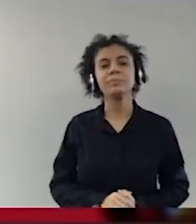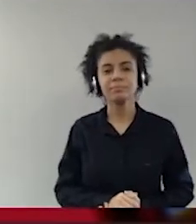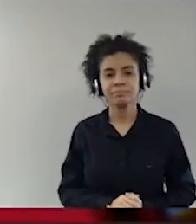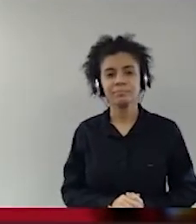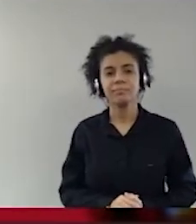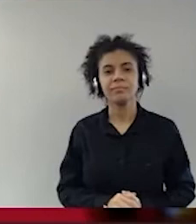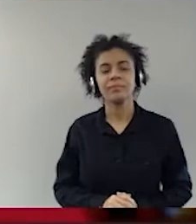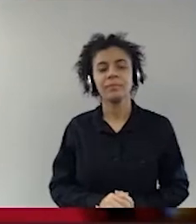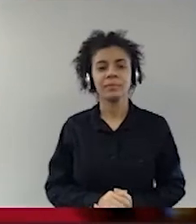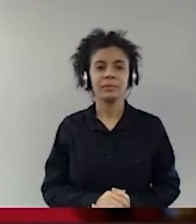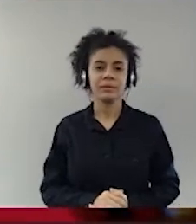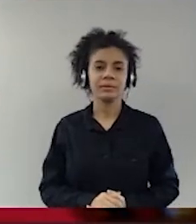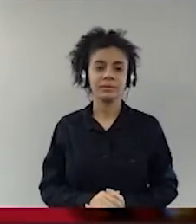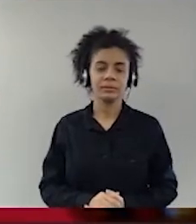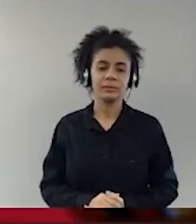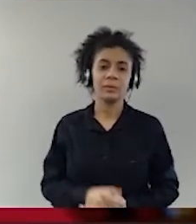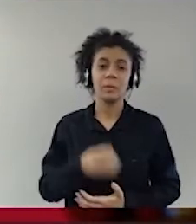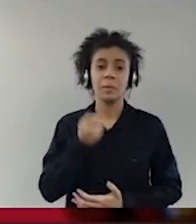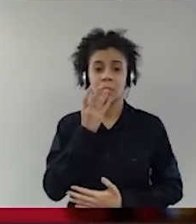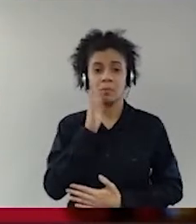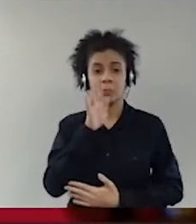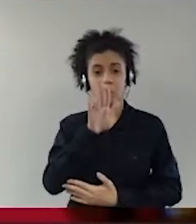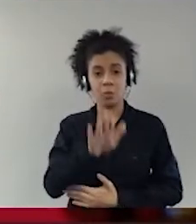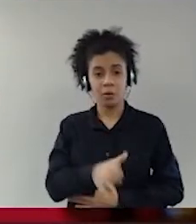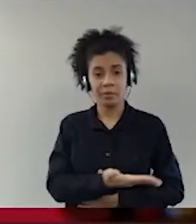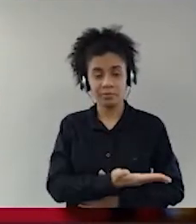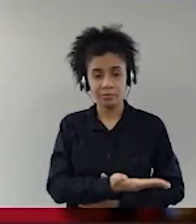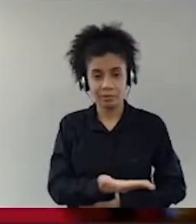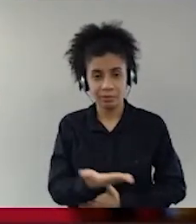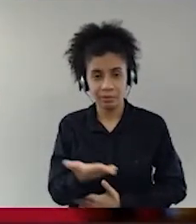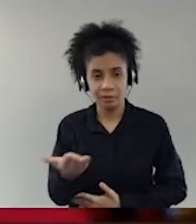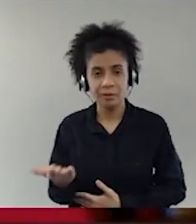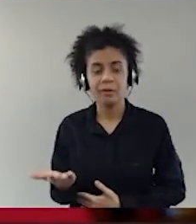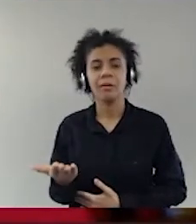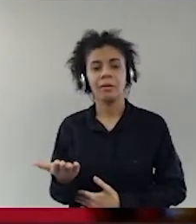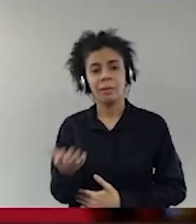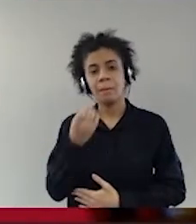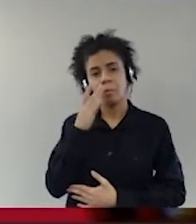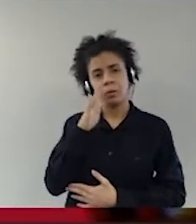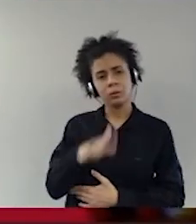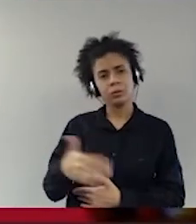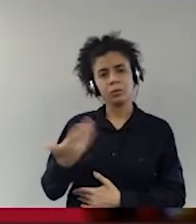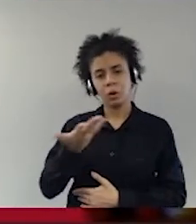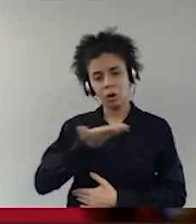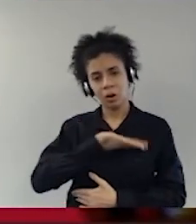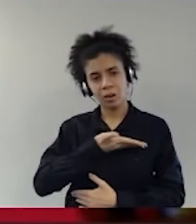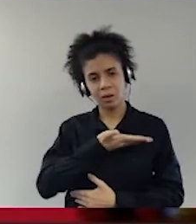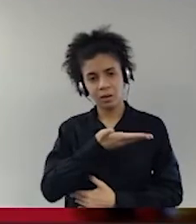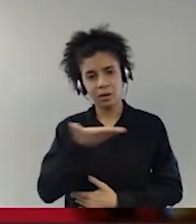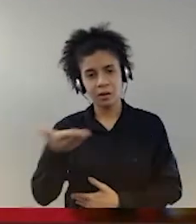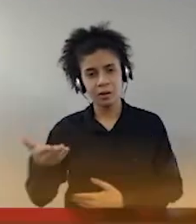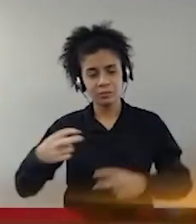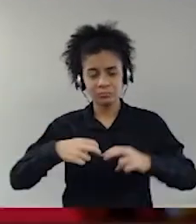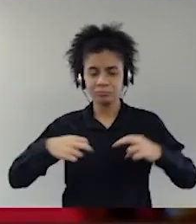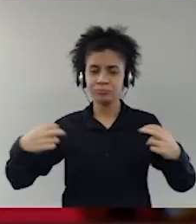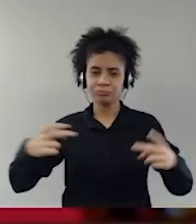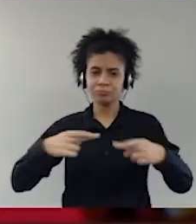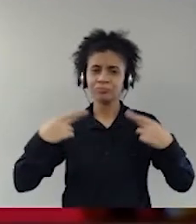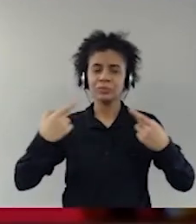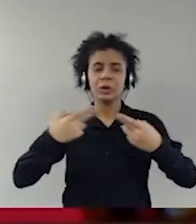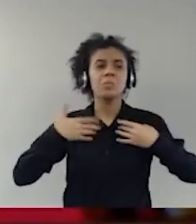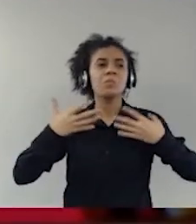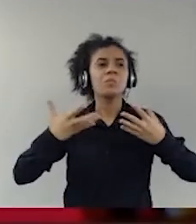a todos, boa tarde a todas, boa tarde aos meus colegas aqui de mesa,